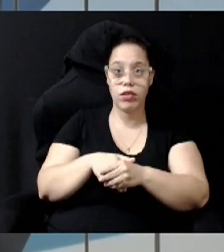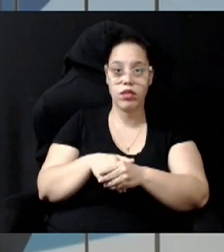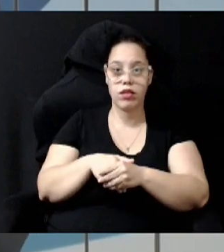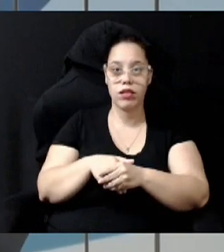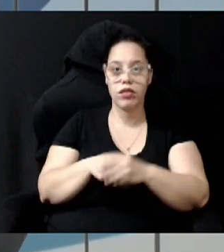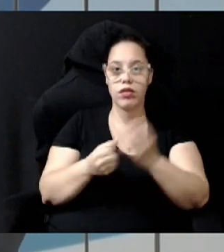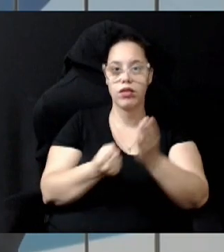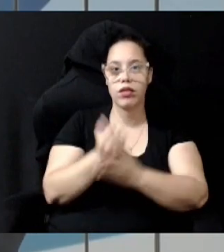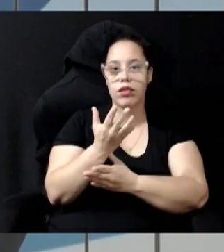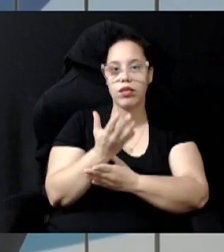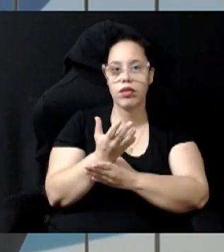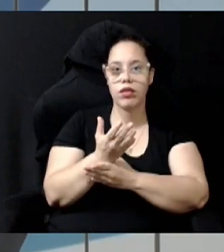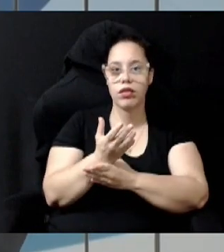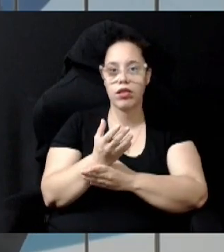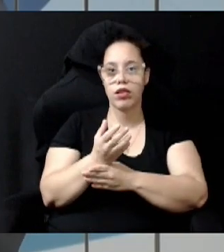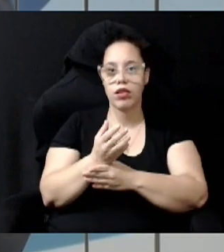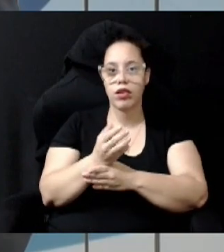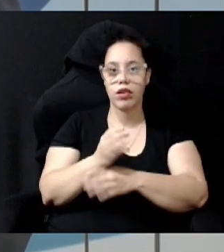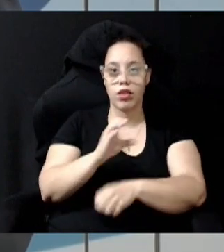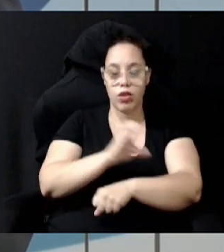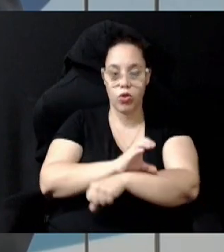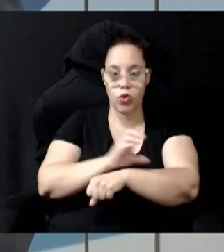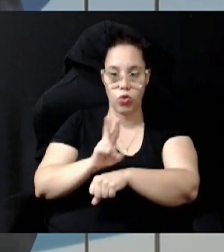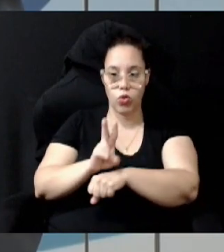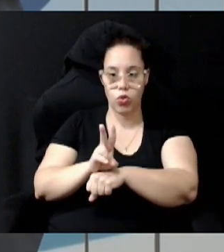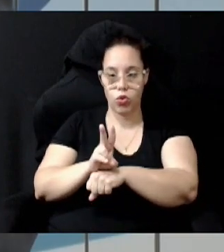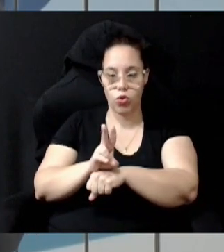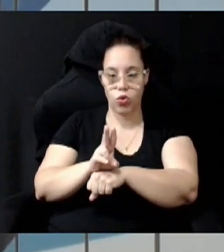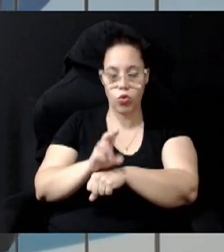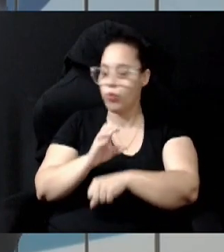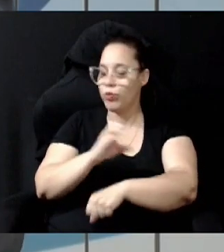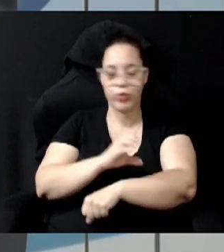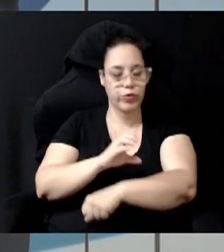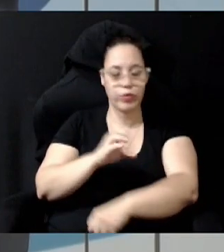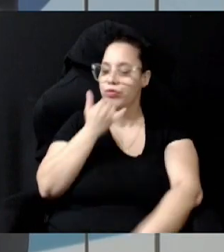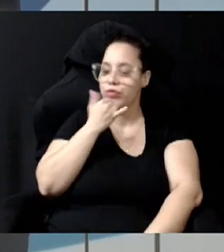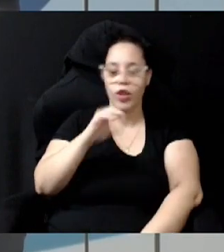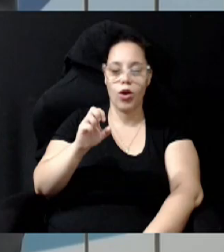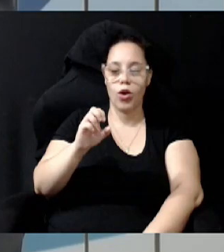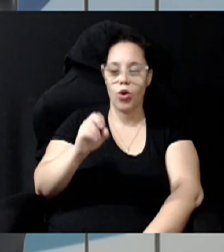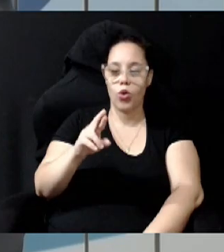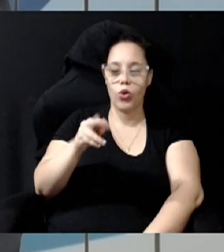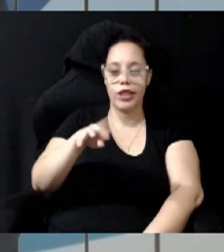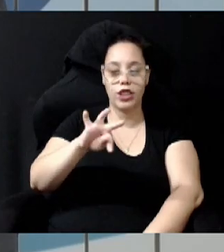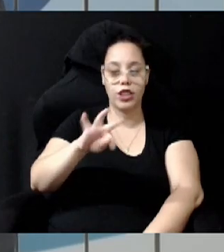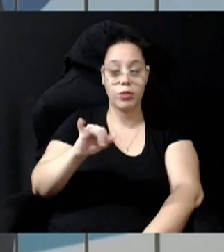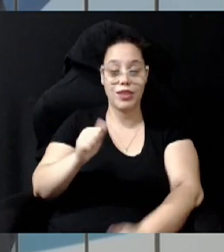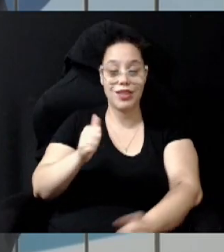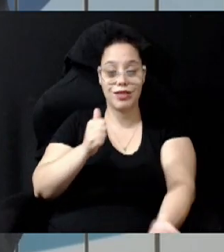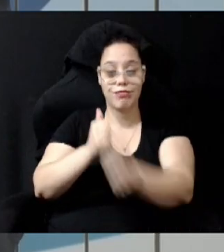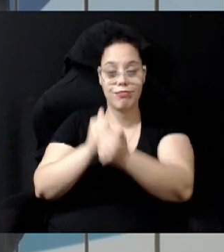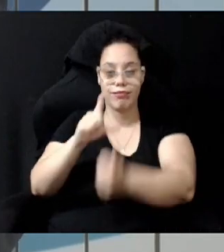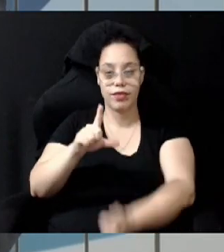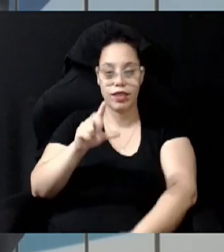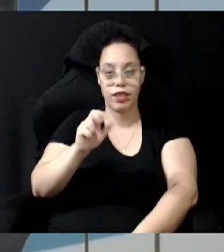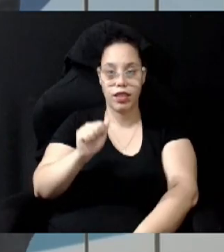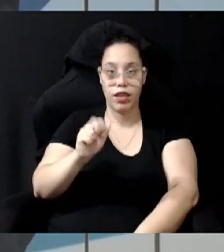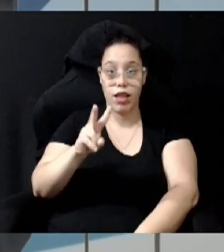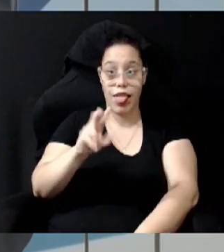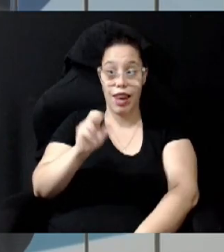em Curitiba chamado Lava Jato, com enorme apoio de vocês, da imprensa